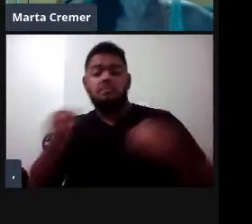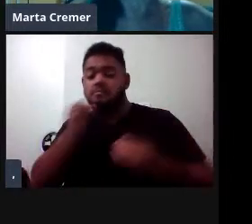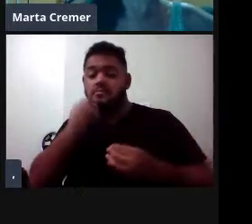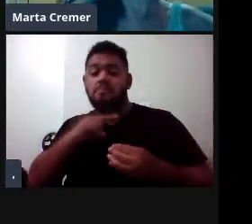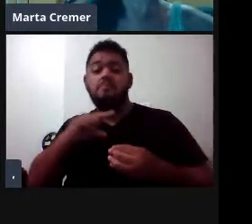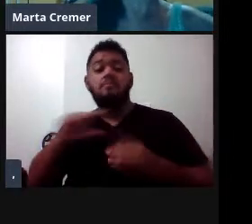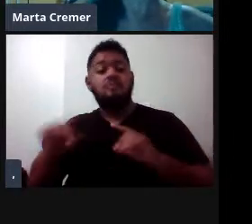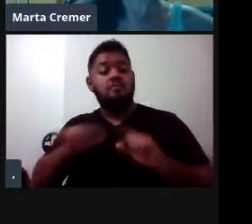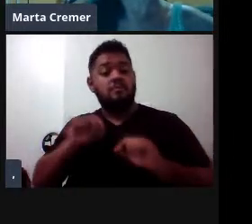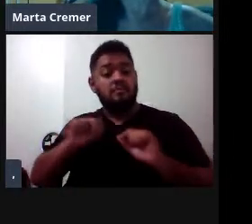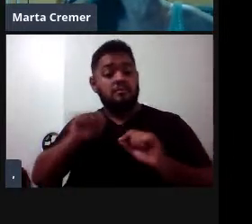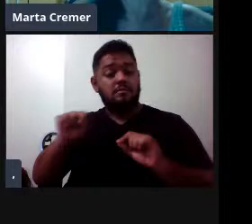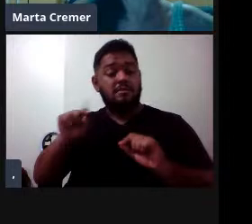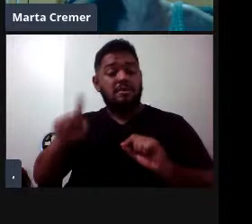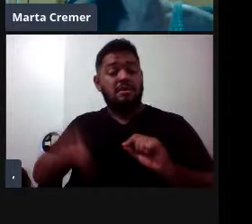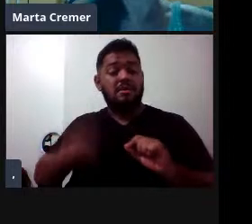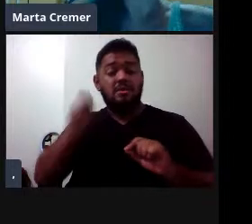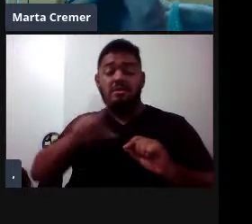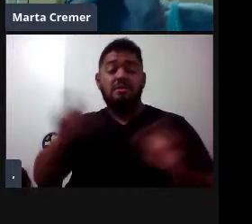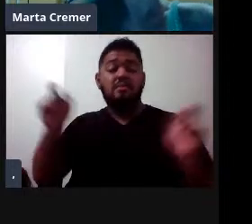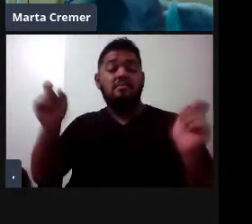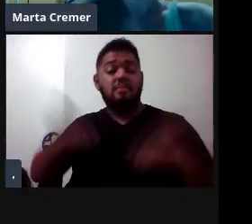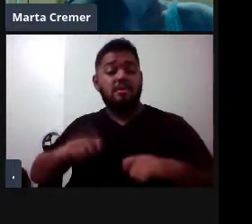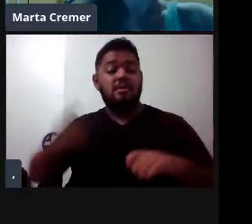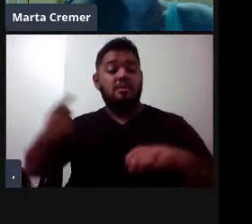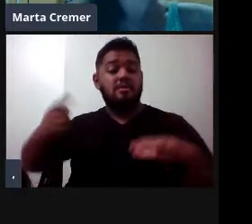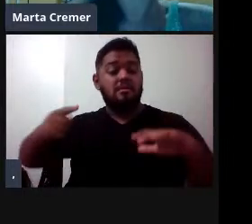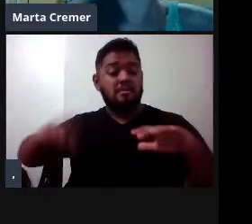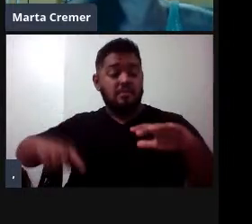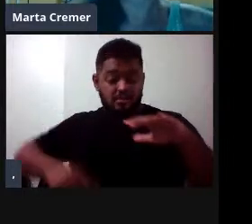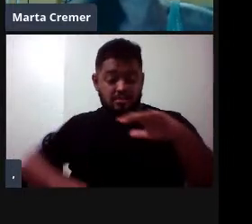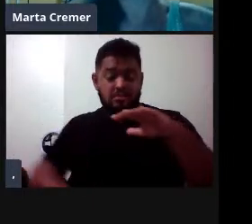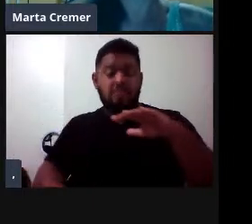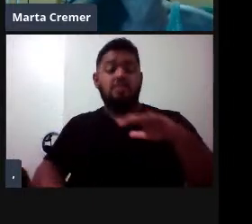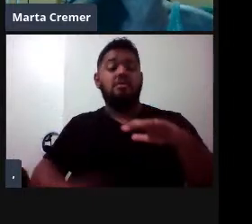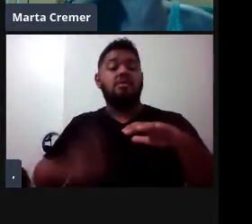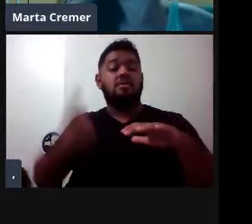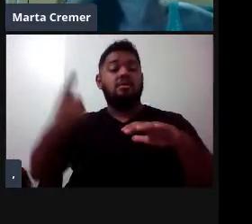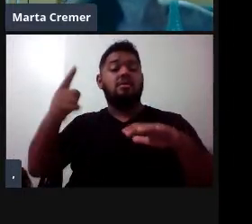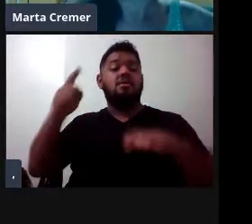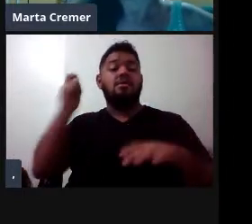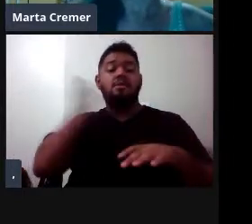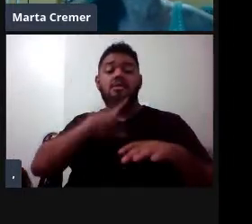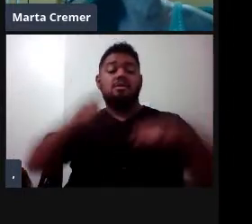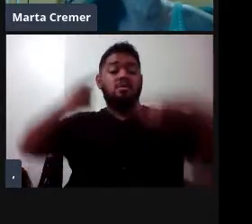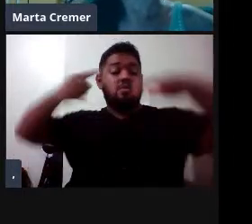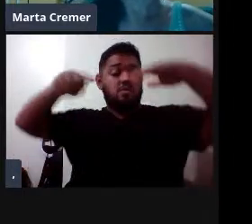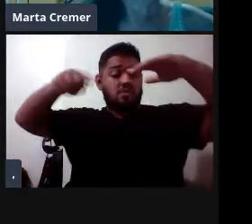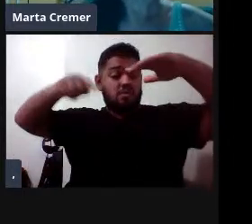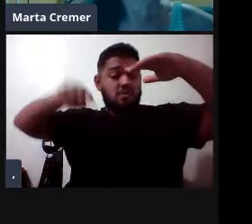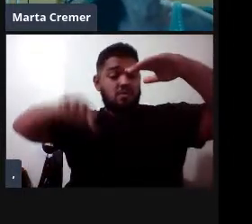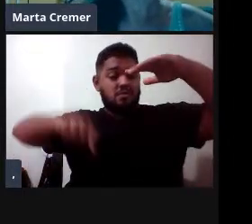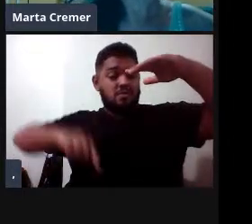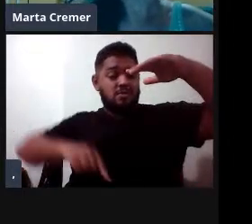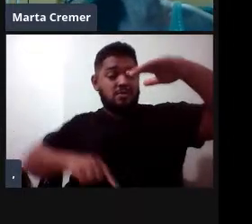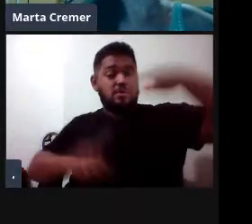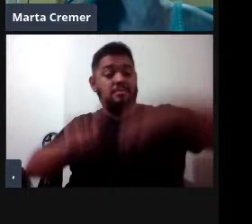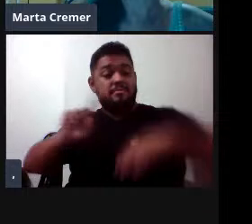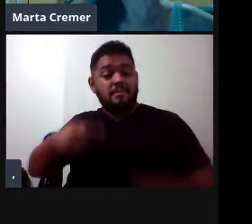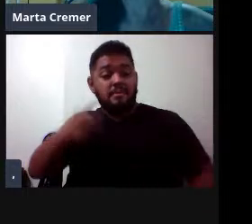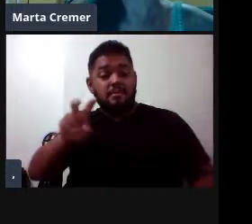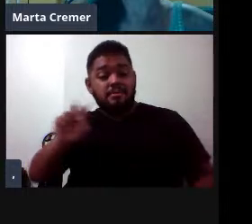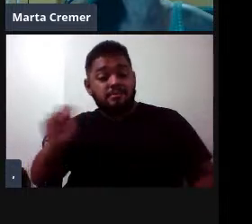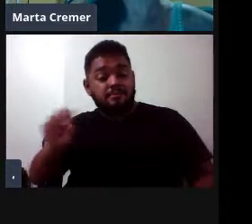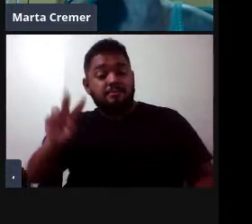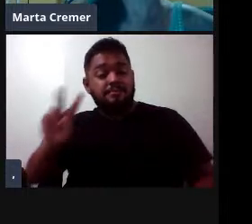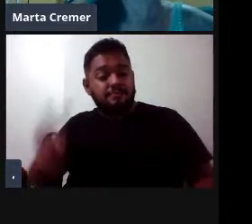vantagem, né, que é a grande capacidade de mergulhos, os cachalotes são considerados os recordistas, né, chegam lá até 1.500, 2.000,